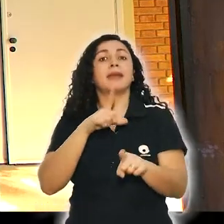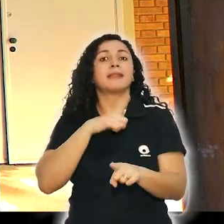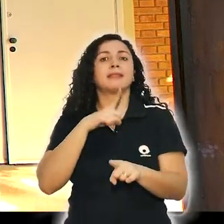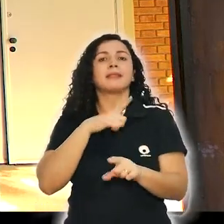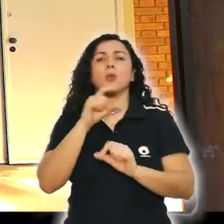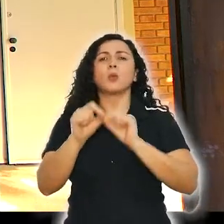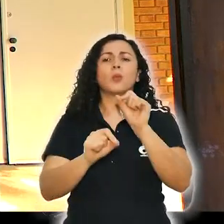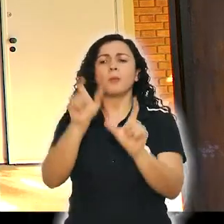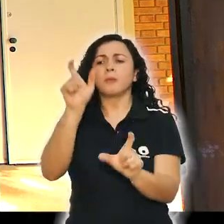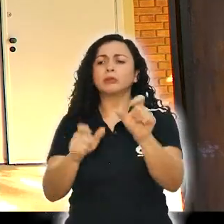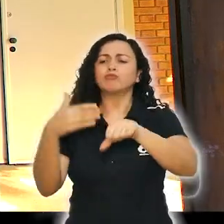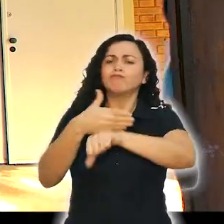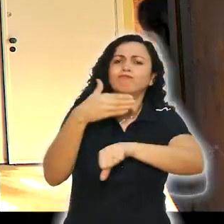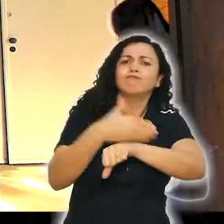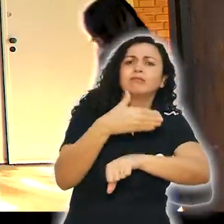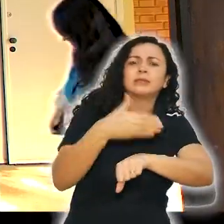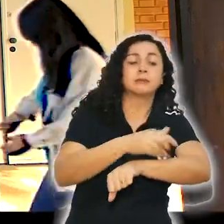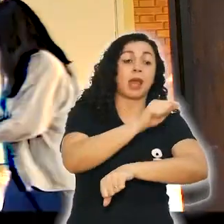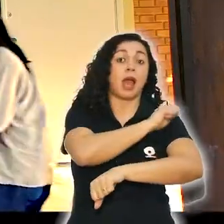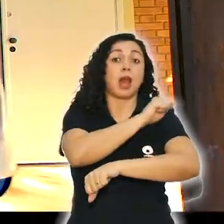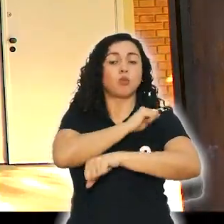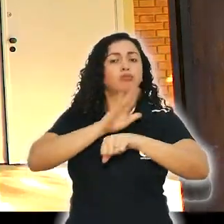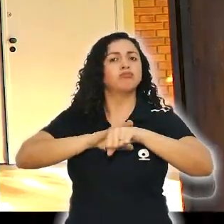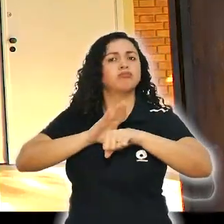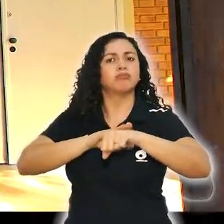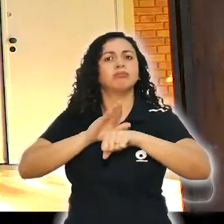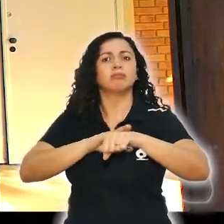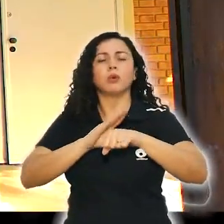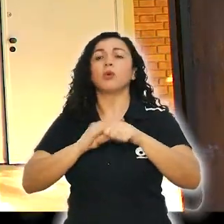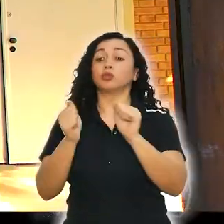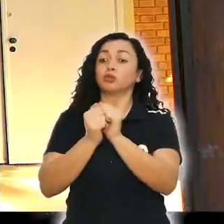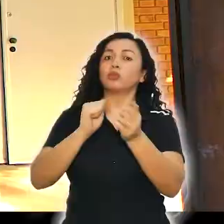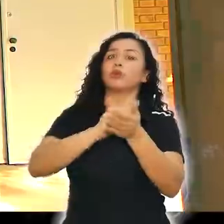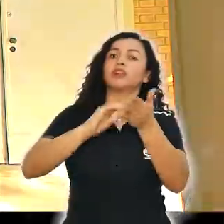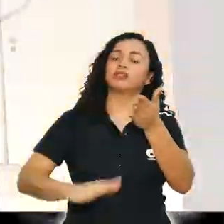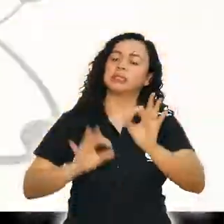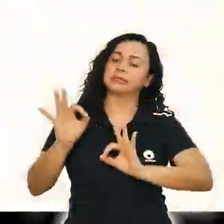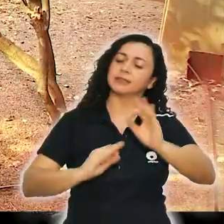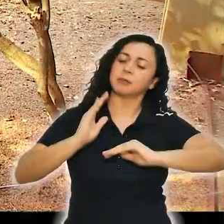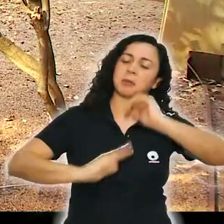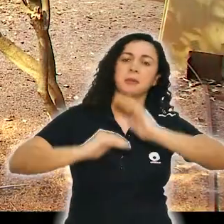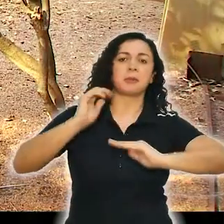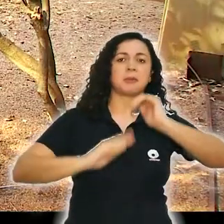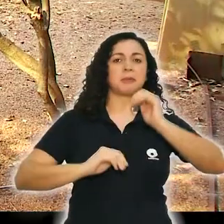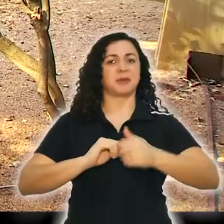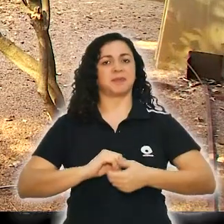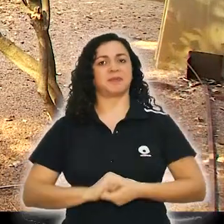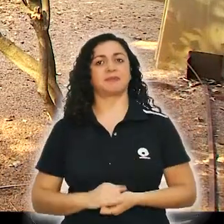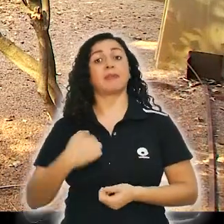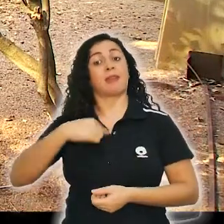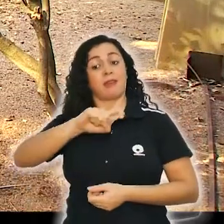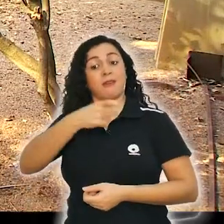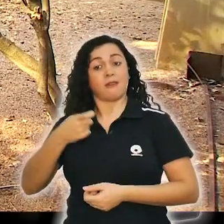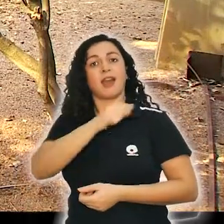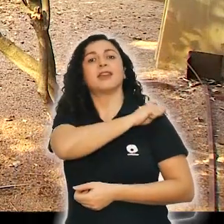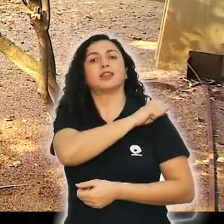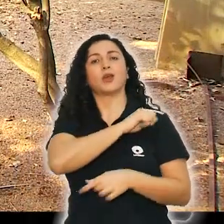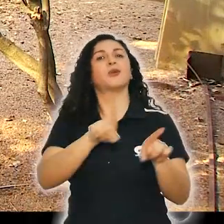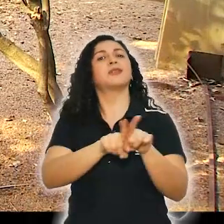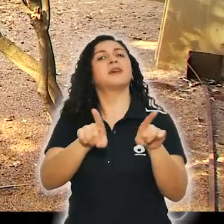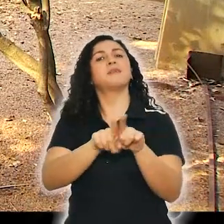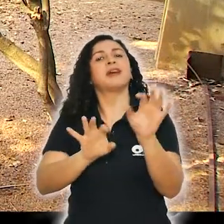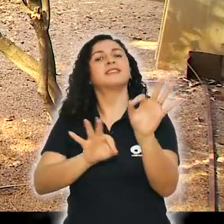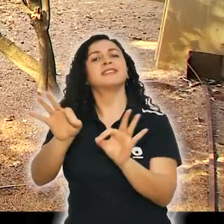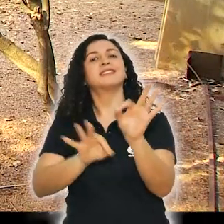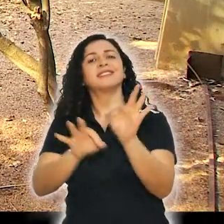uma participação muito intensa dos alunos nas atividades que são desenvolvidas. Eu fui um dos alunos que ajudou